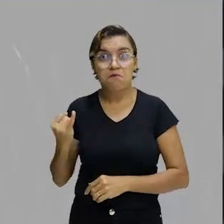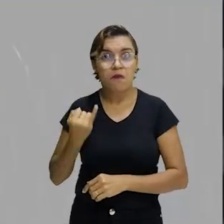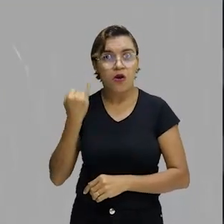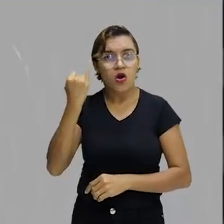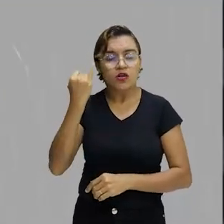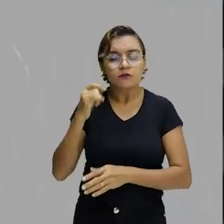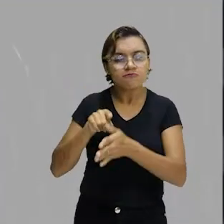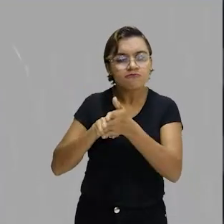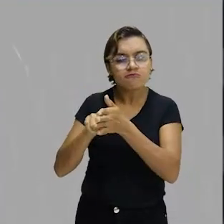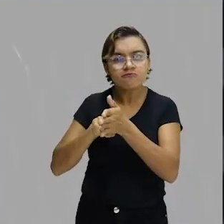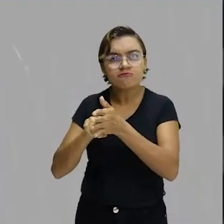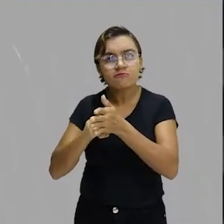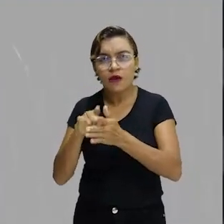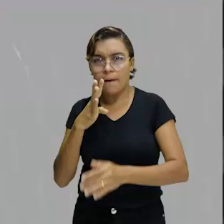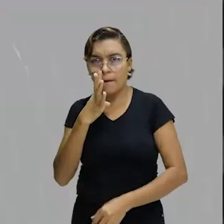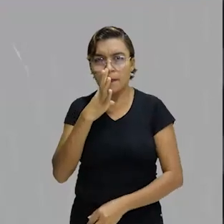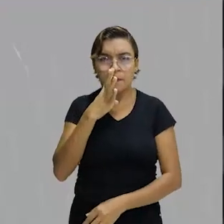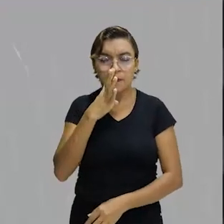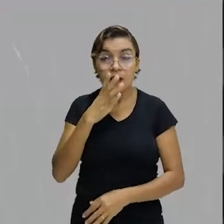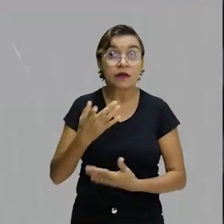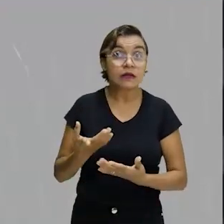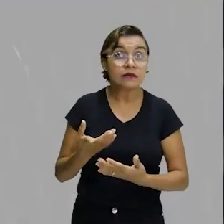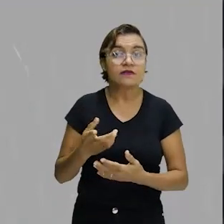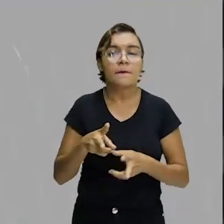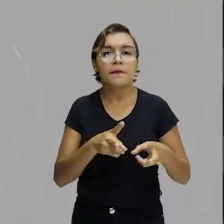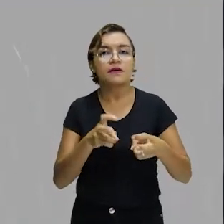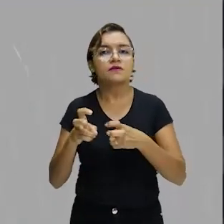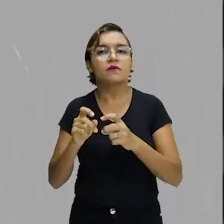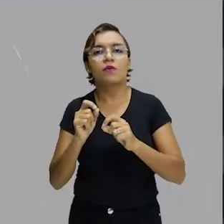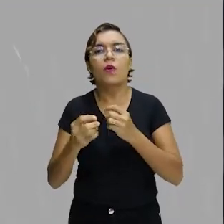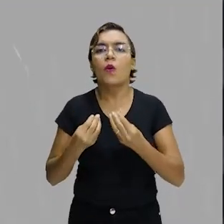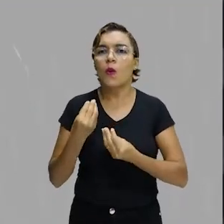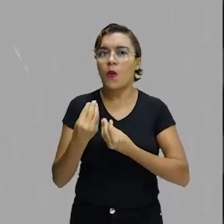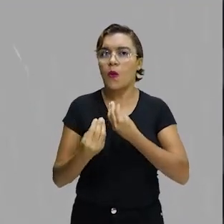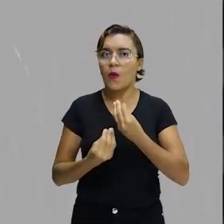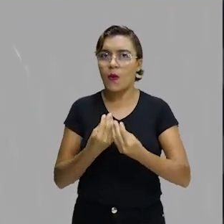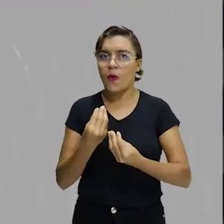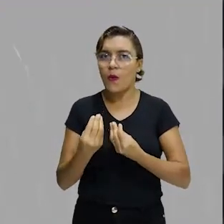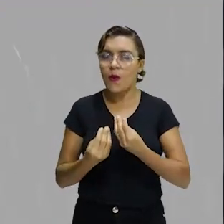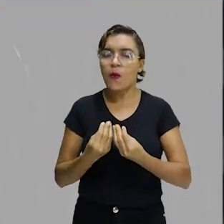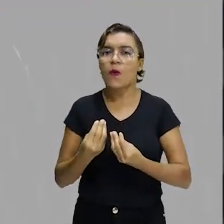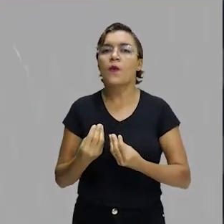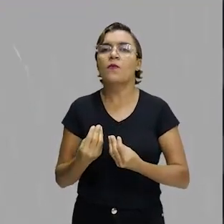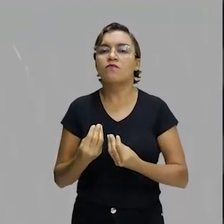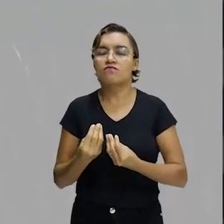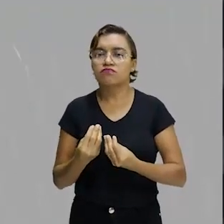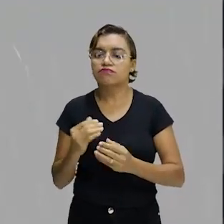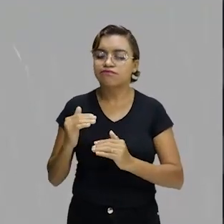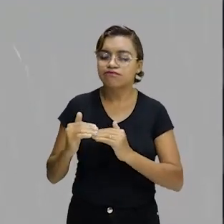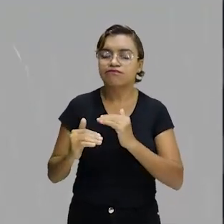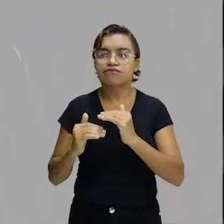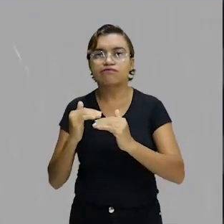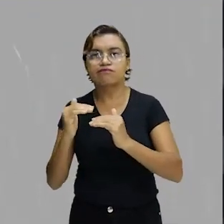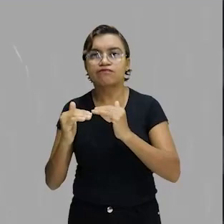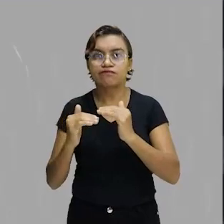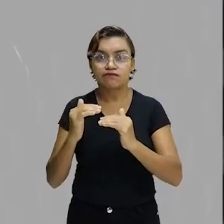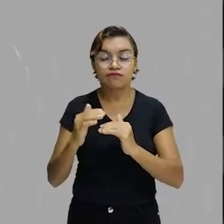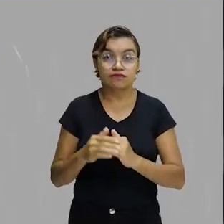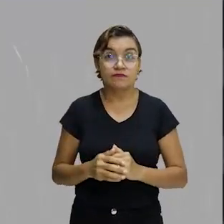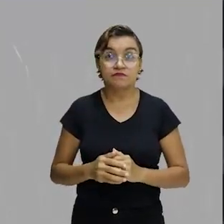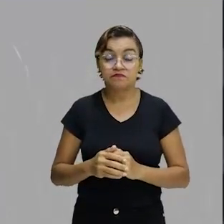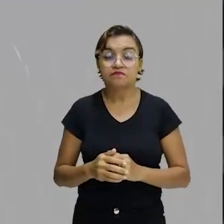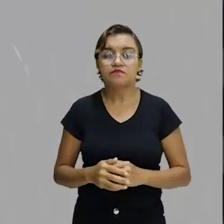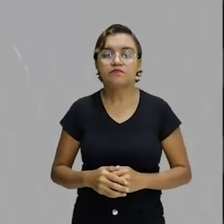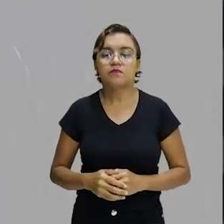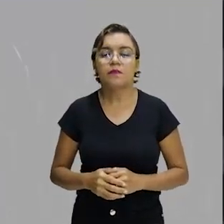aula, acompanhe e veja como as coisas são, na verdade, constituídas, construídas e até